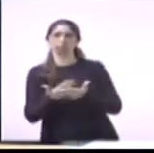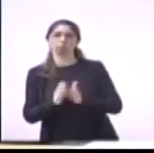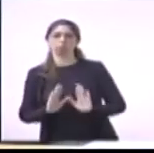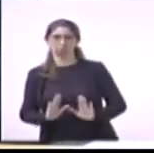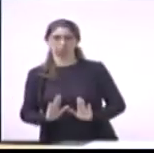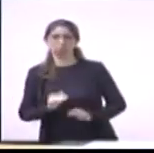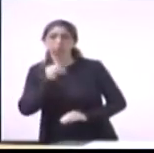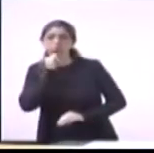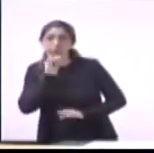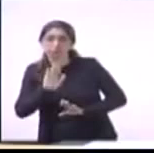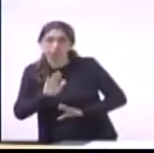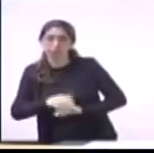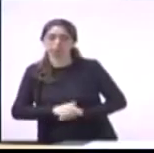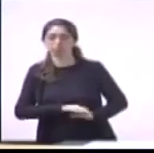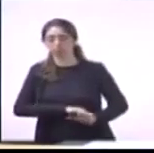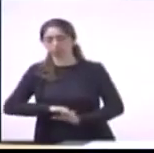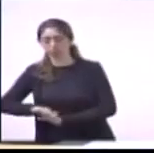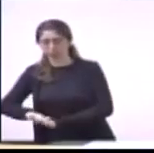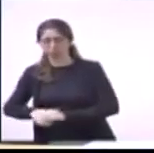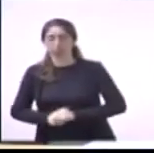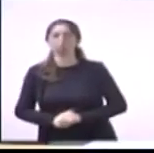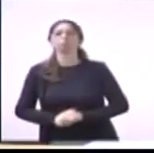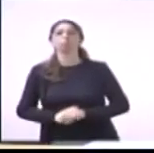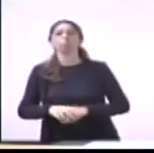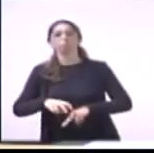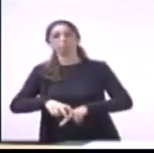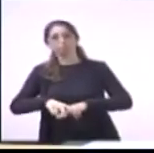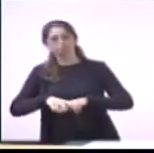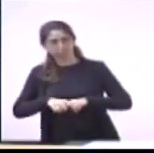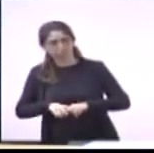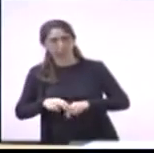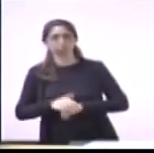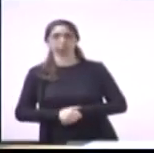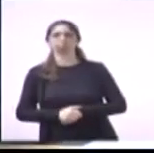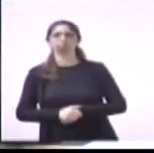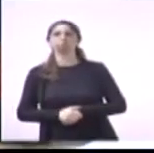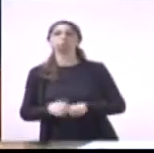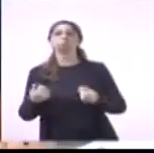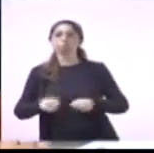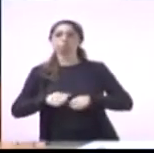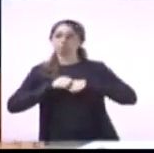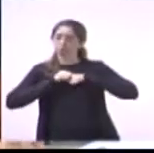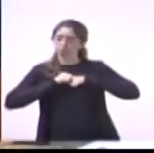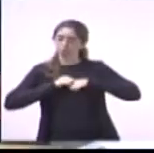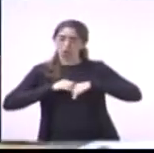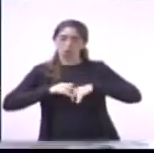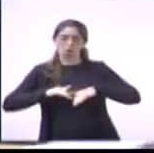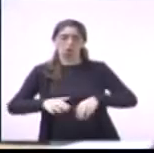educação democrática, participativa, emancipadora, deveria